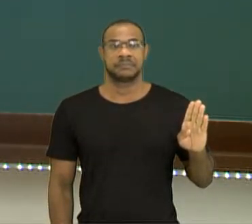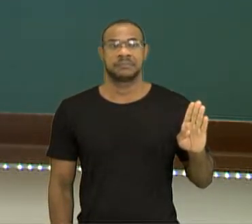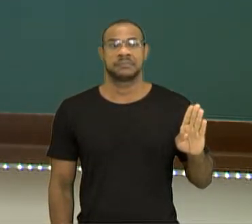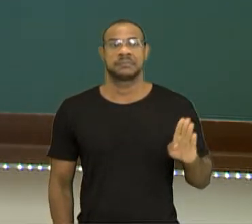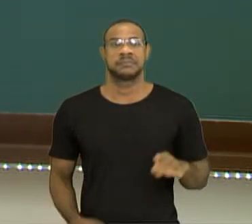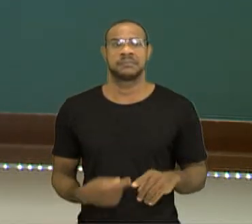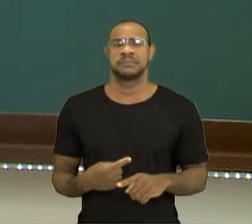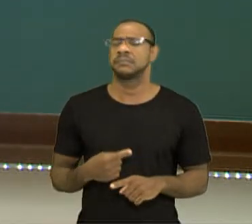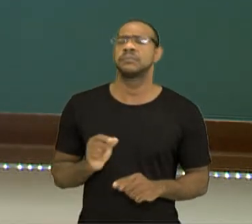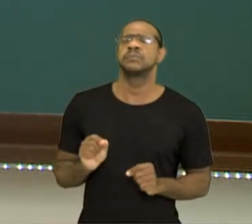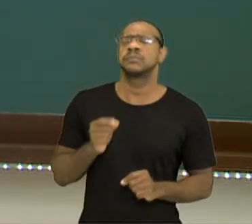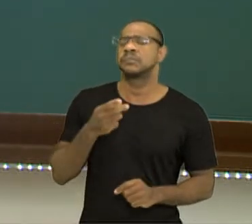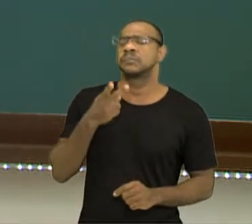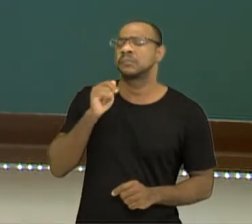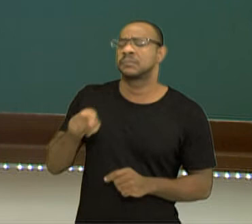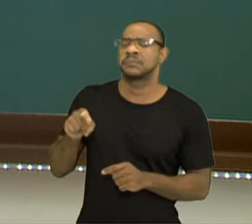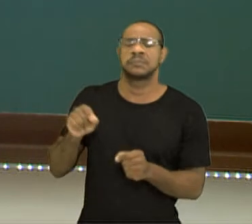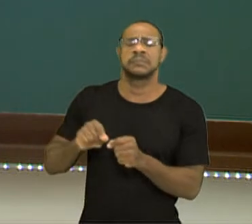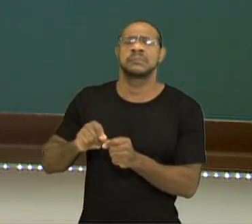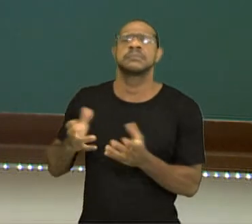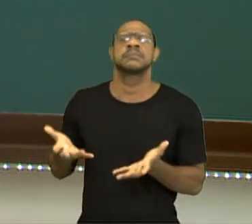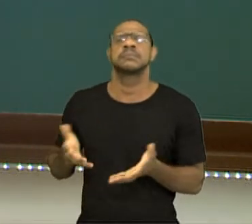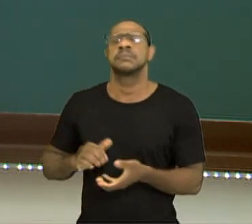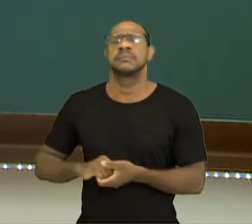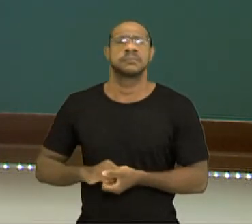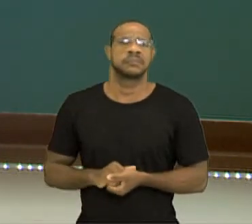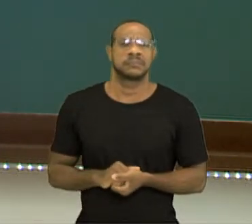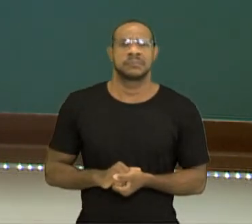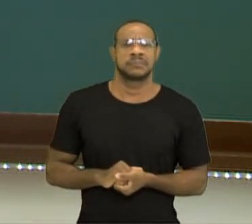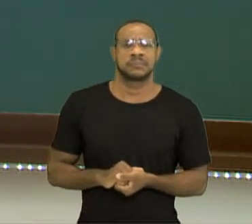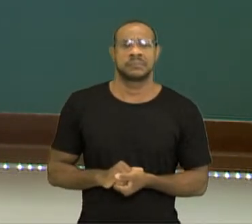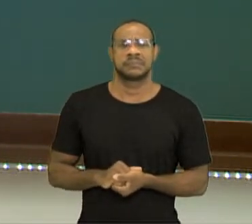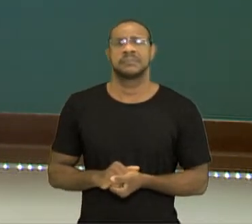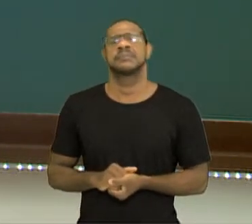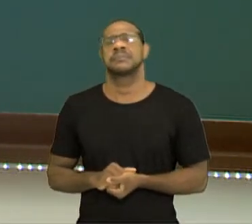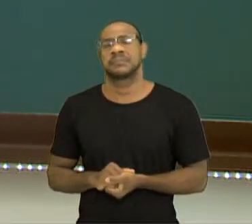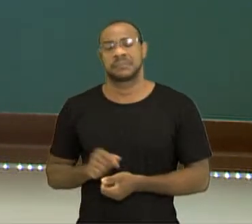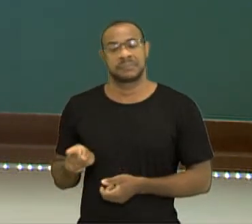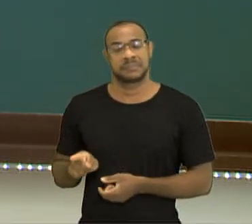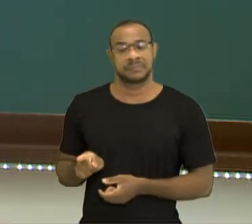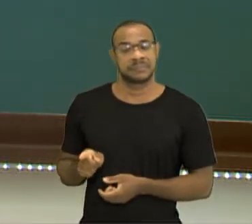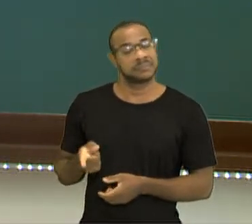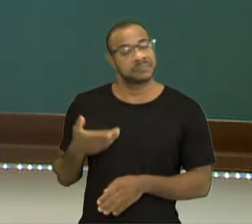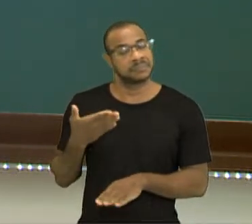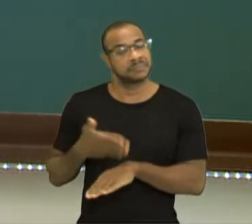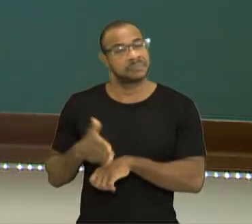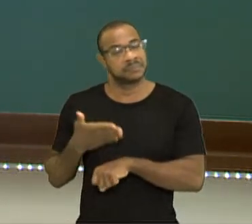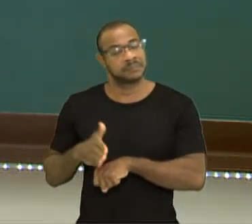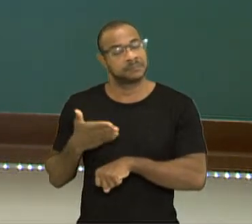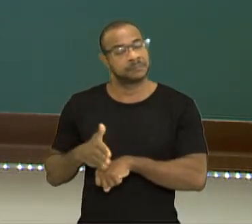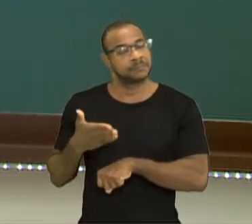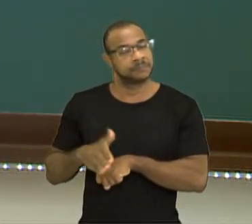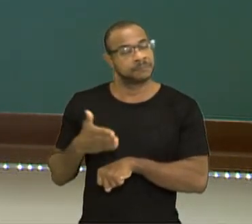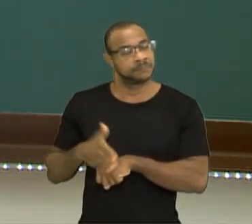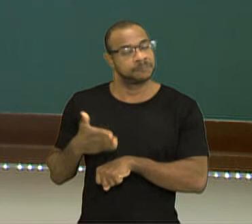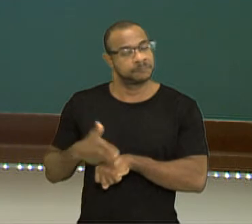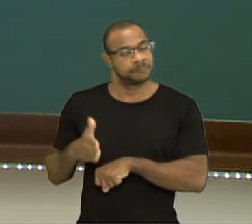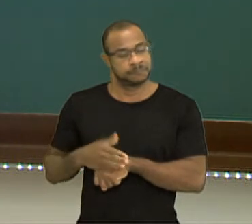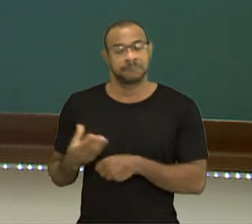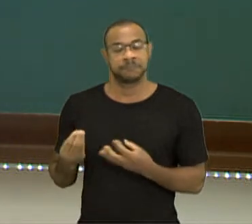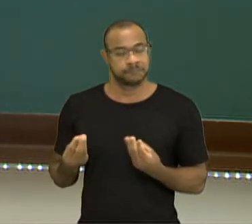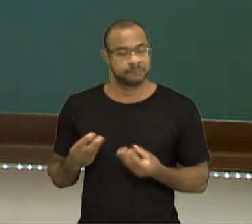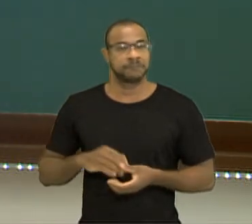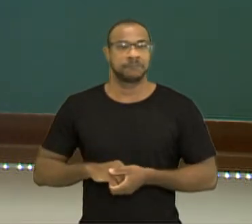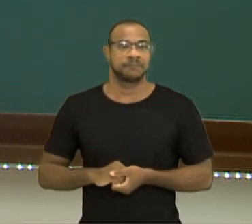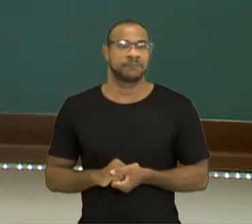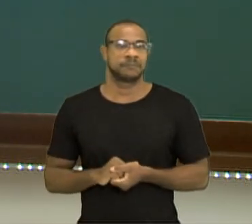pai dela deve ter feito? He must have practiced a lot. Ele deve ter praticado bastante, aquela especulação. Aqui só